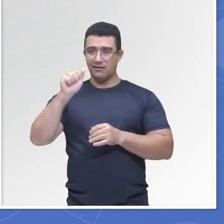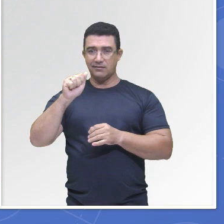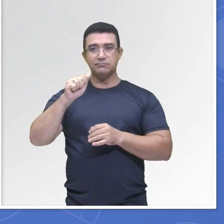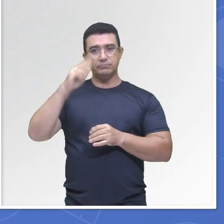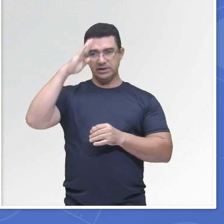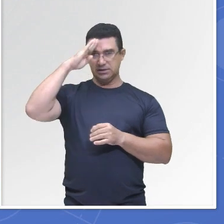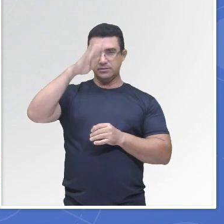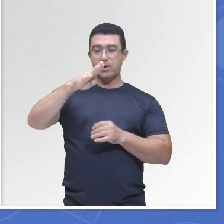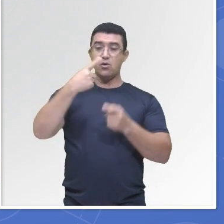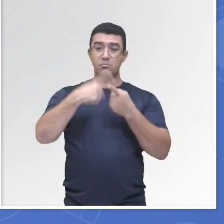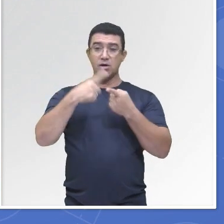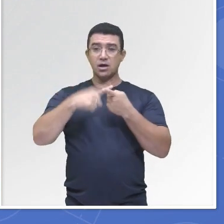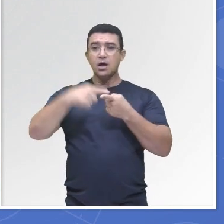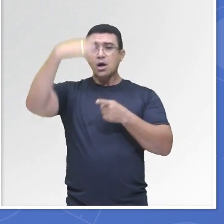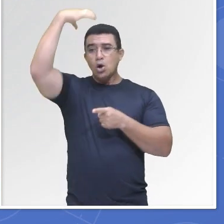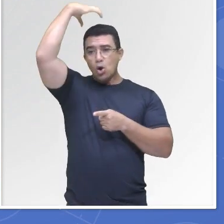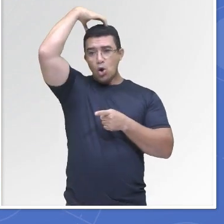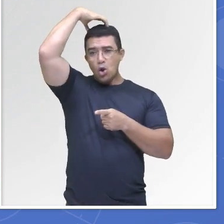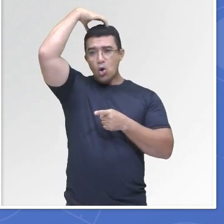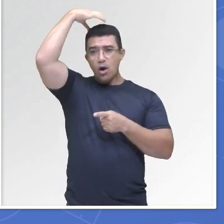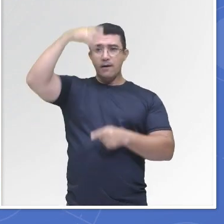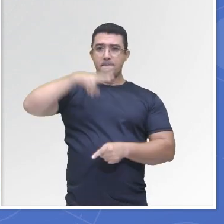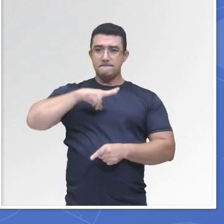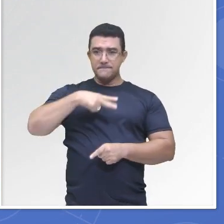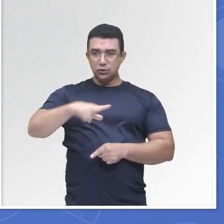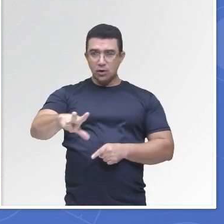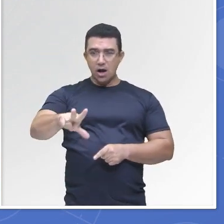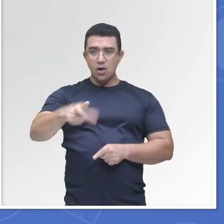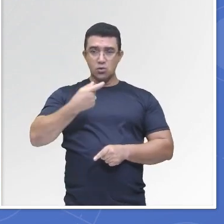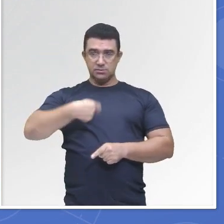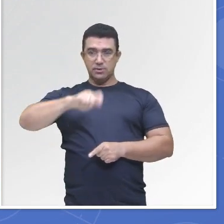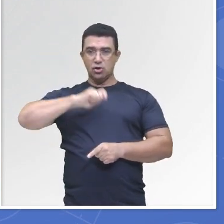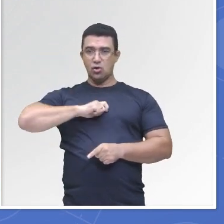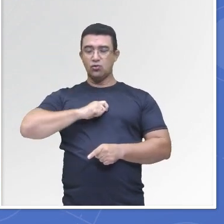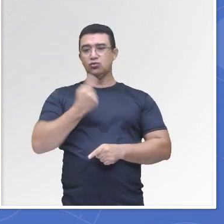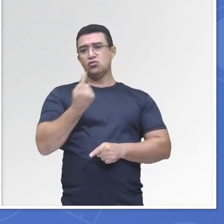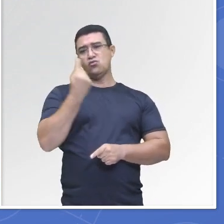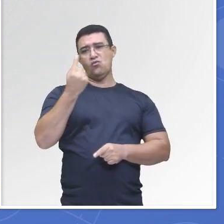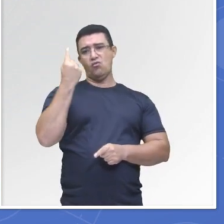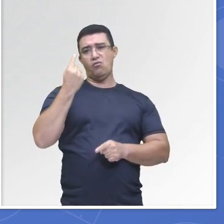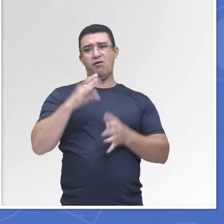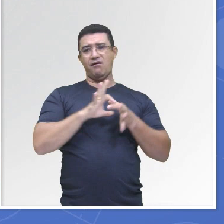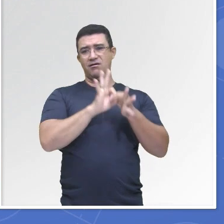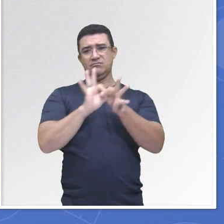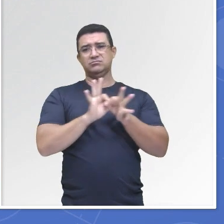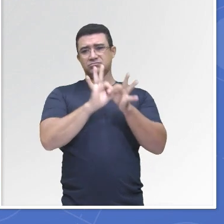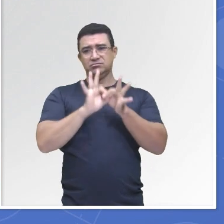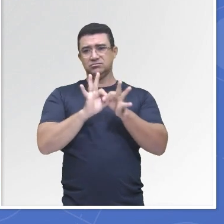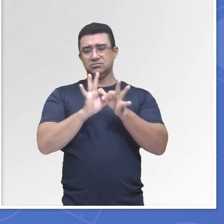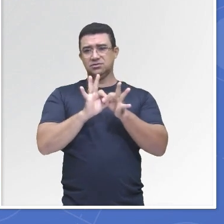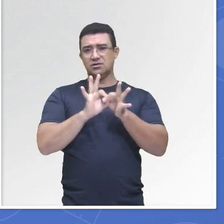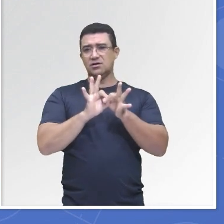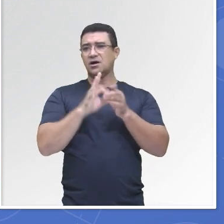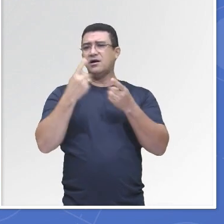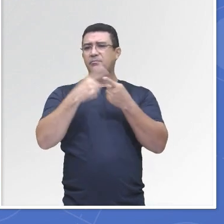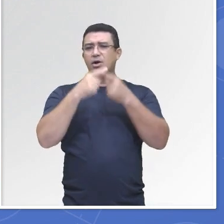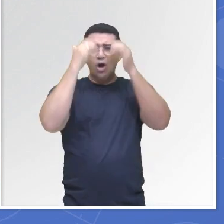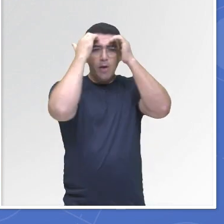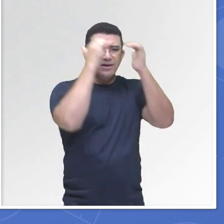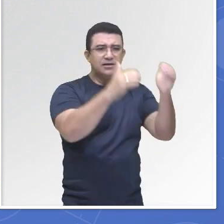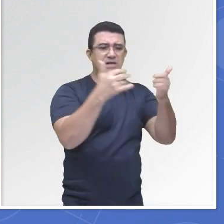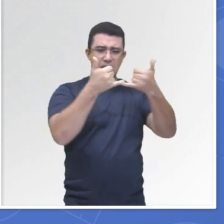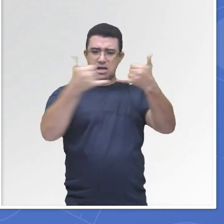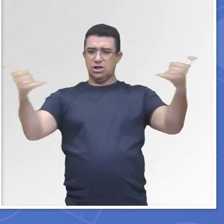a espanhola se tornaram uma só, então não existia por que respeitar aquela linha de